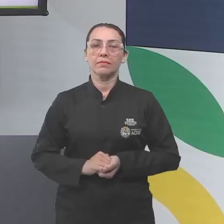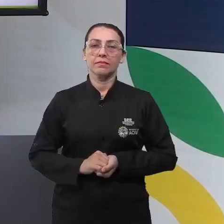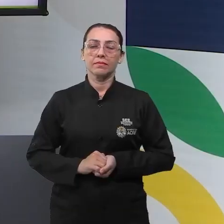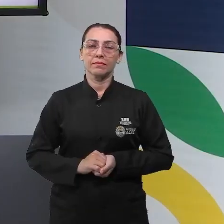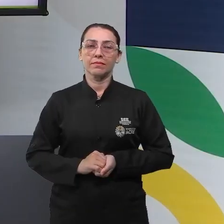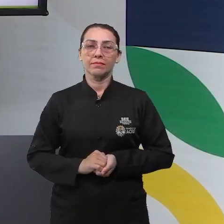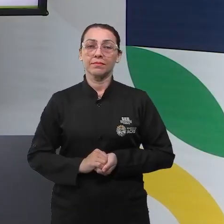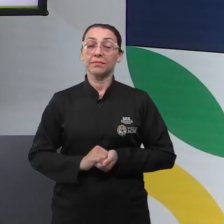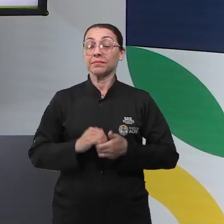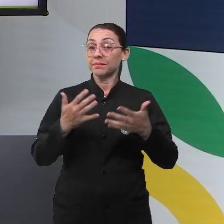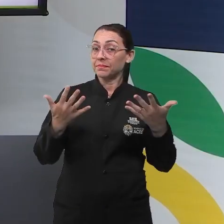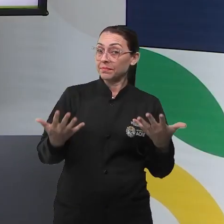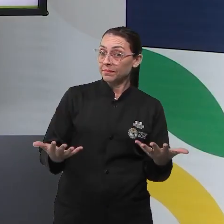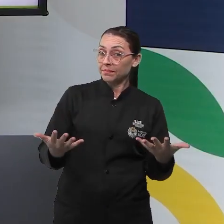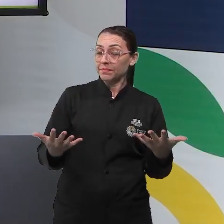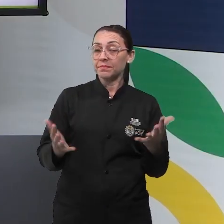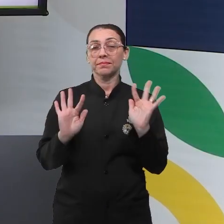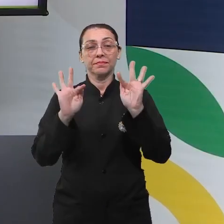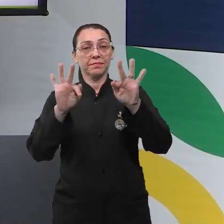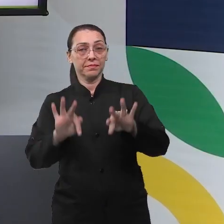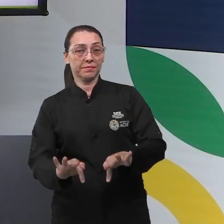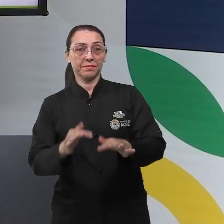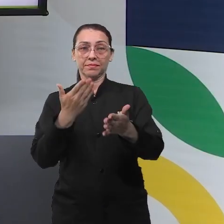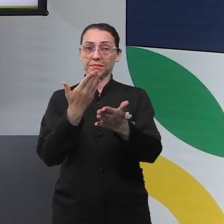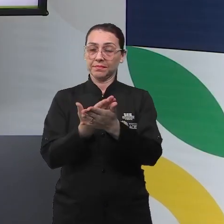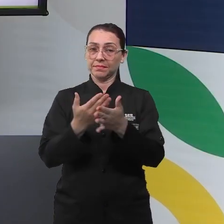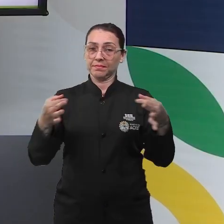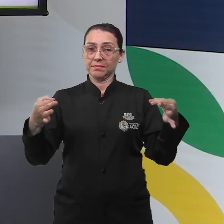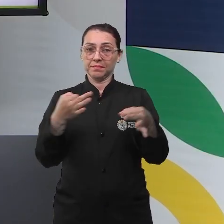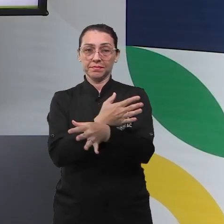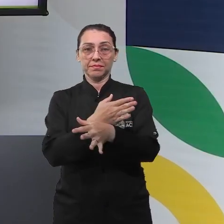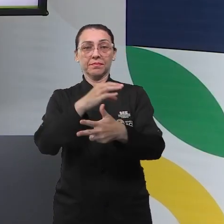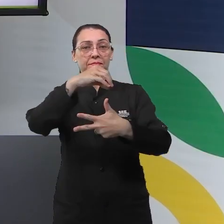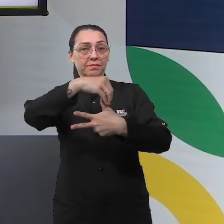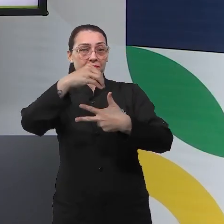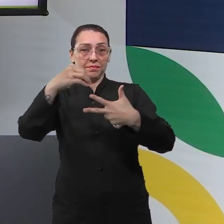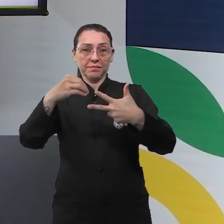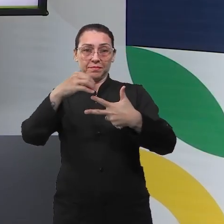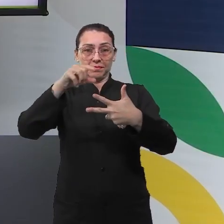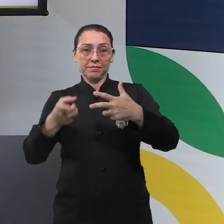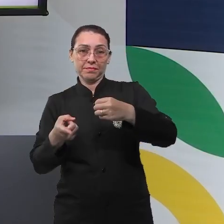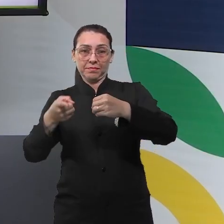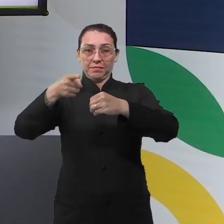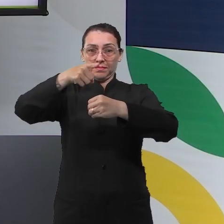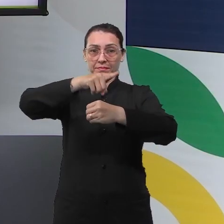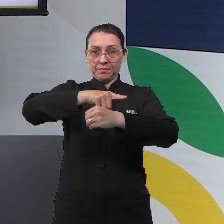aparência. Então é isso, galera. Finalizamos aqui a nossa aula preparatória para o Enseja.